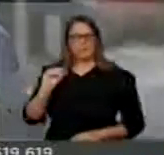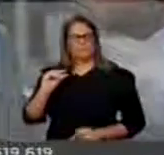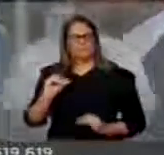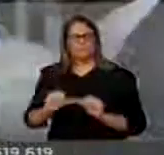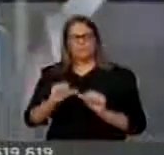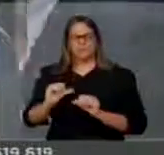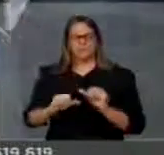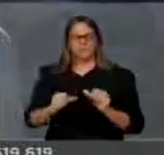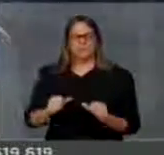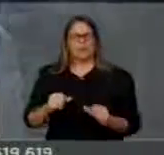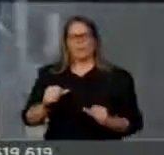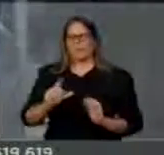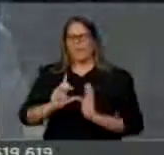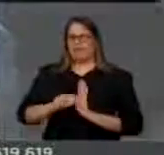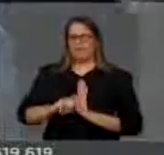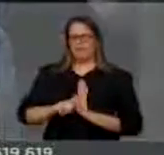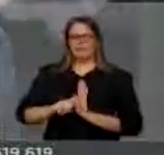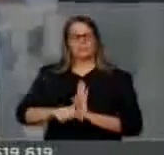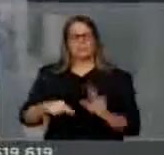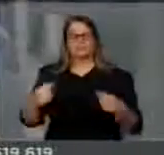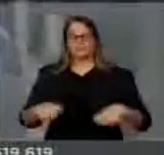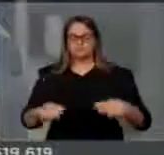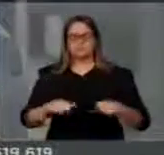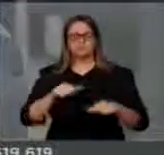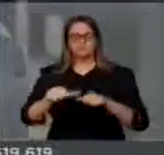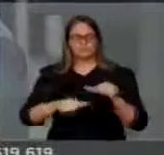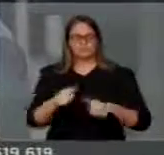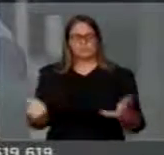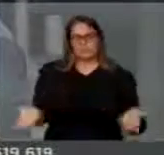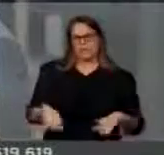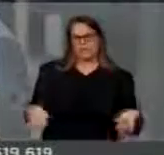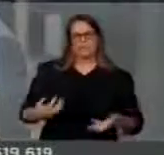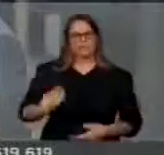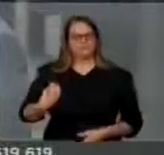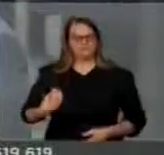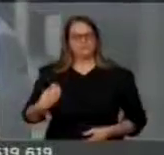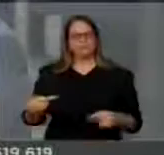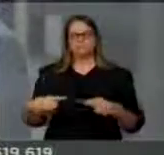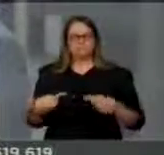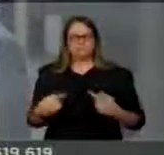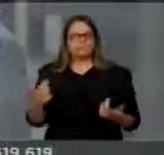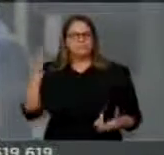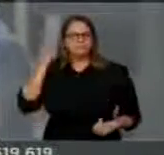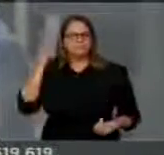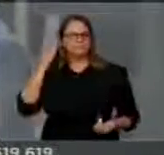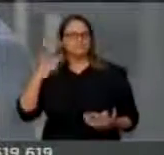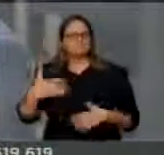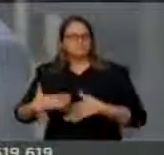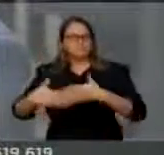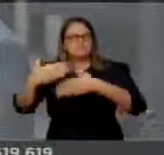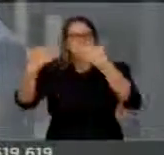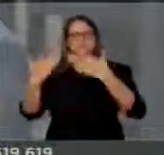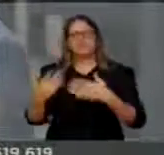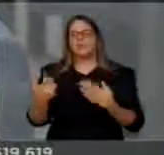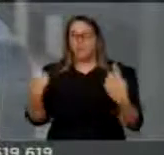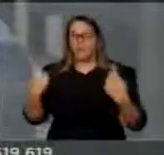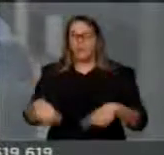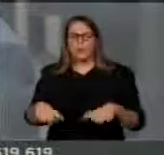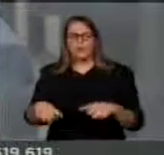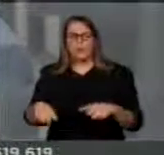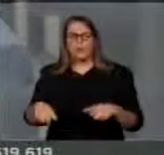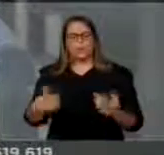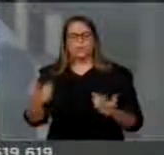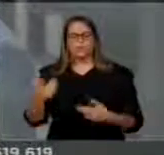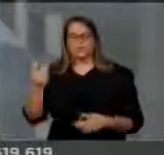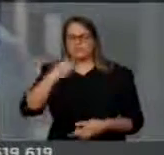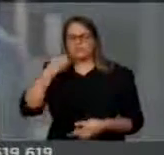1984, está defasado. É necessário que nós atualizemos a legislação, que nós combatemos a impunidade, que dê maior celeridade